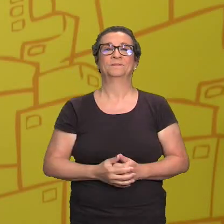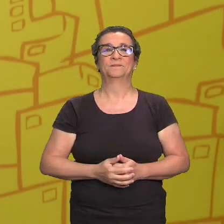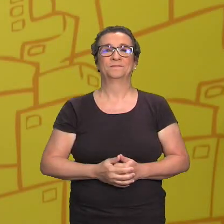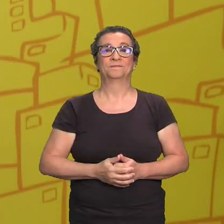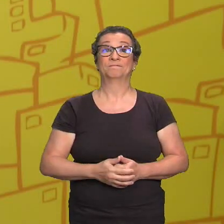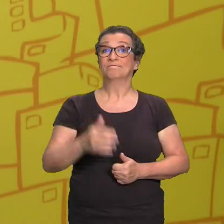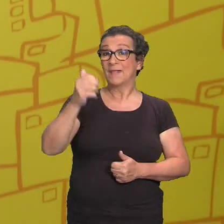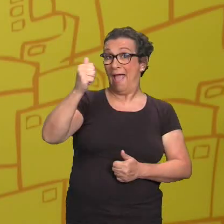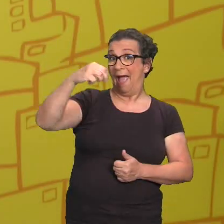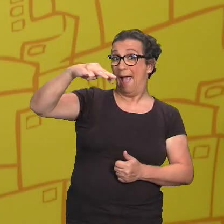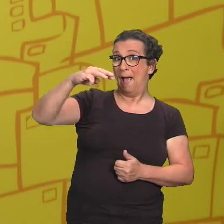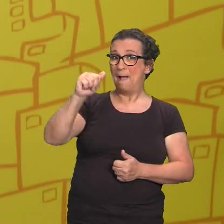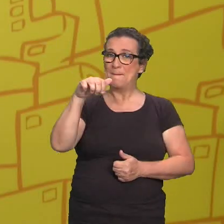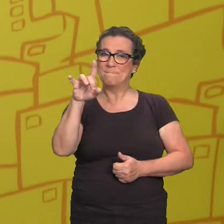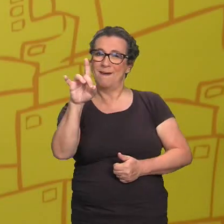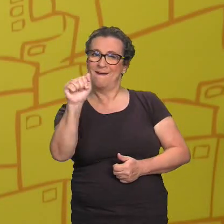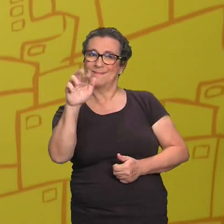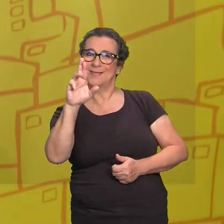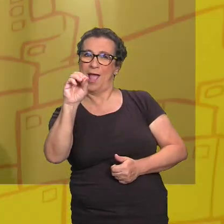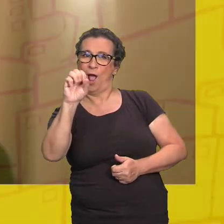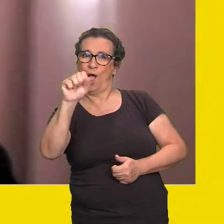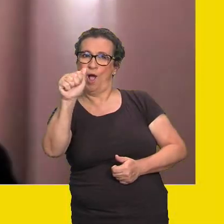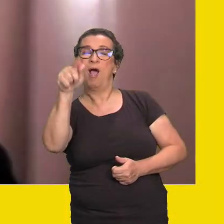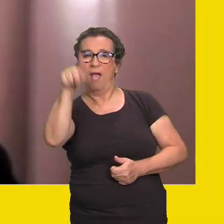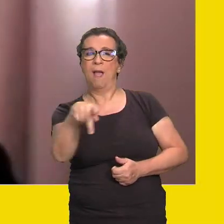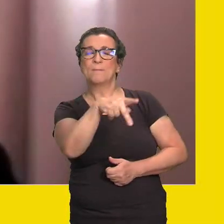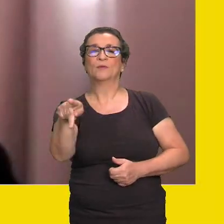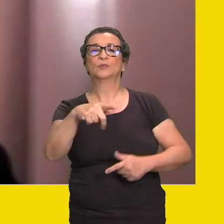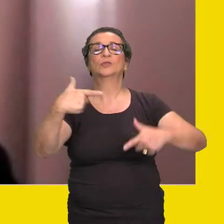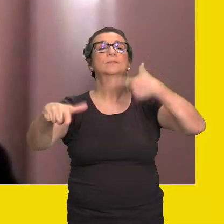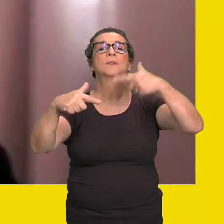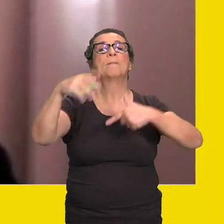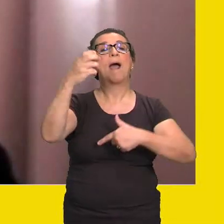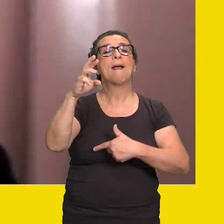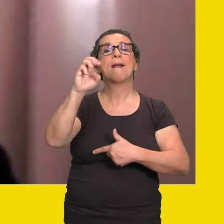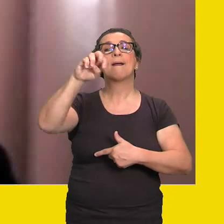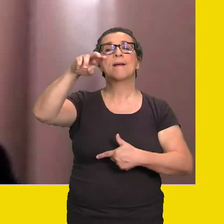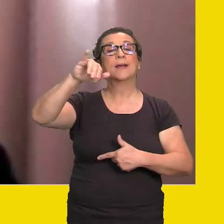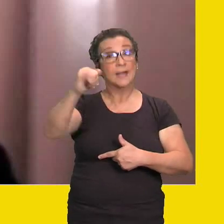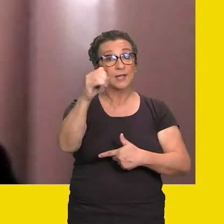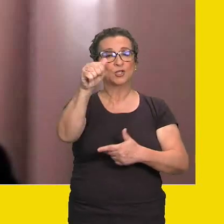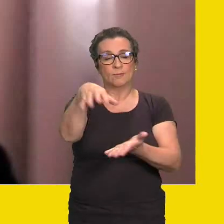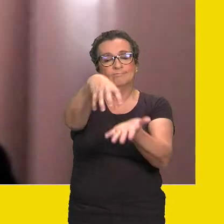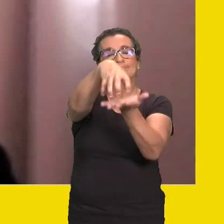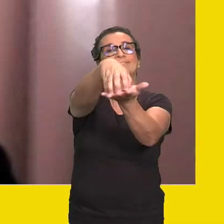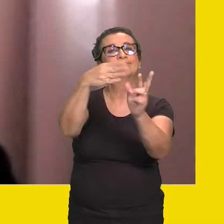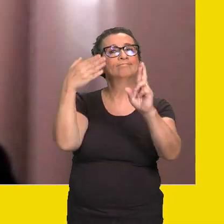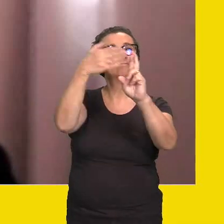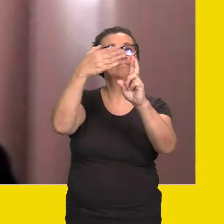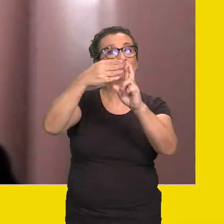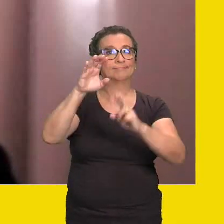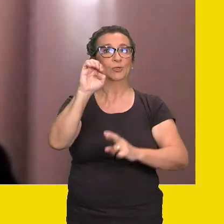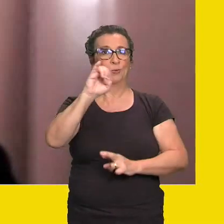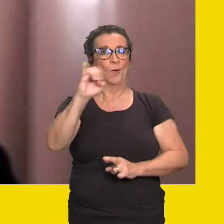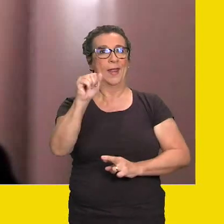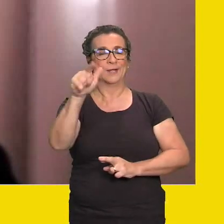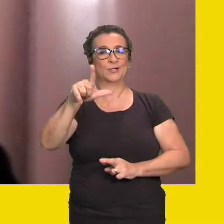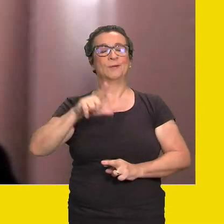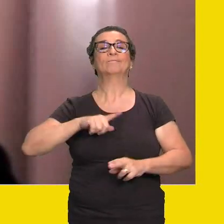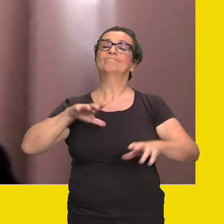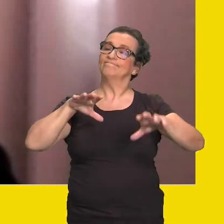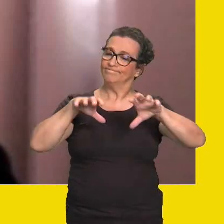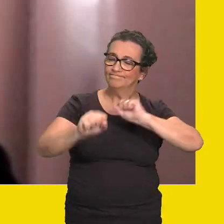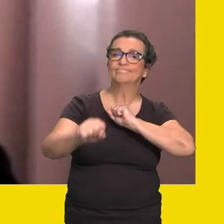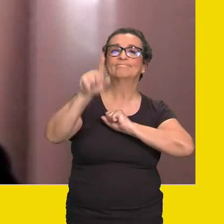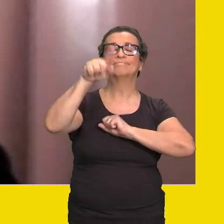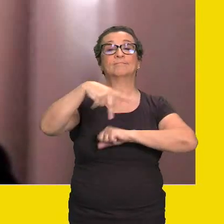A Amanda Rosa é professora e atua no CREJA, Centro Municipal de Referência de EJA. É licenciada em